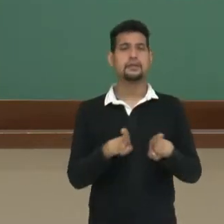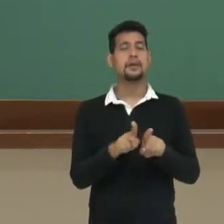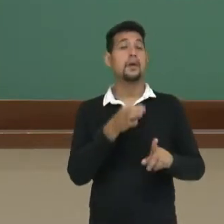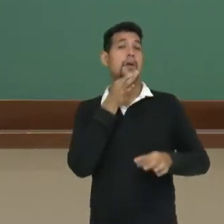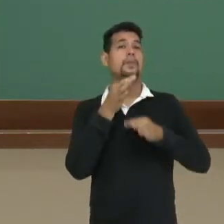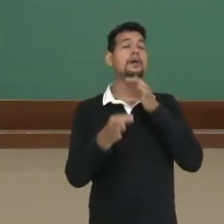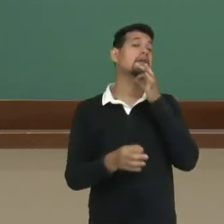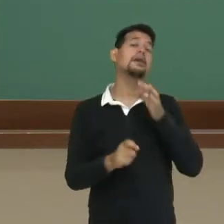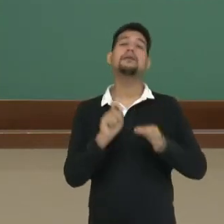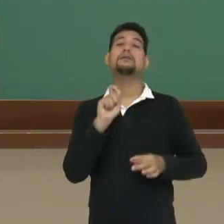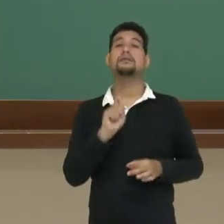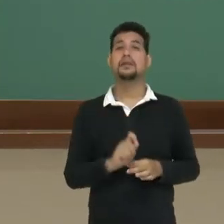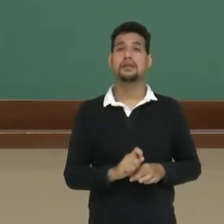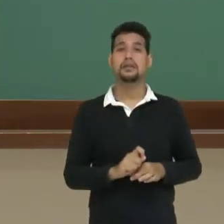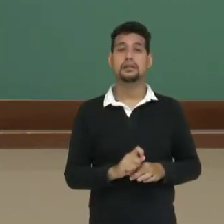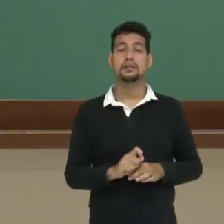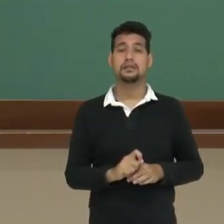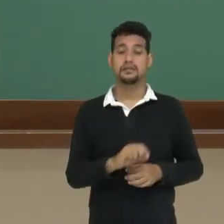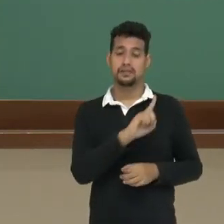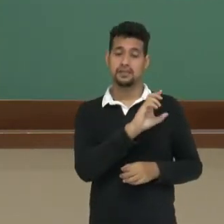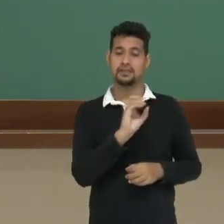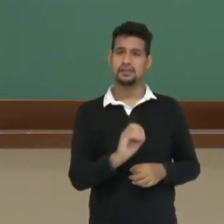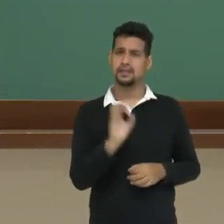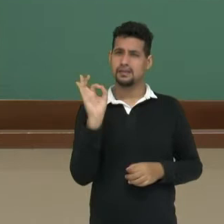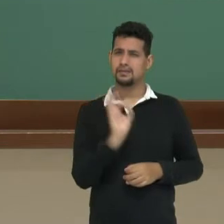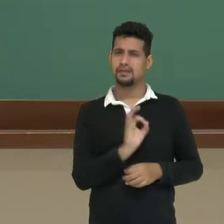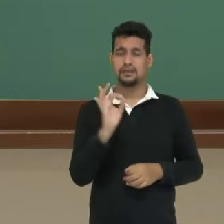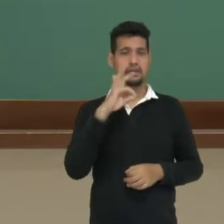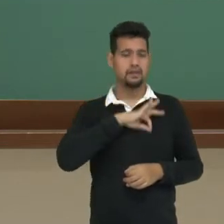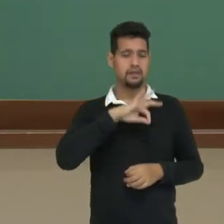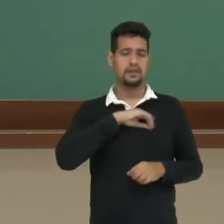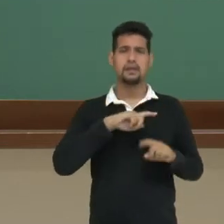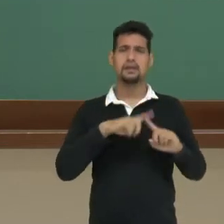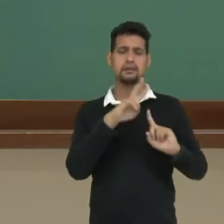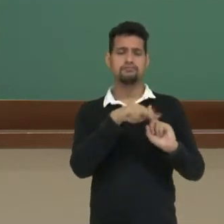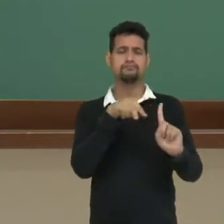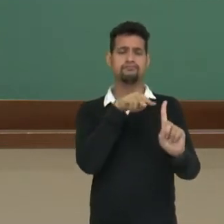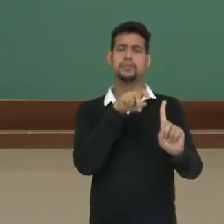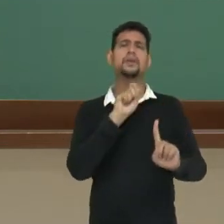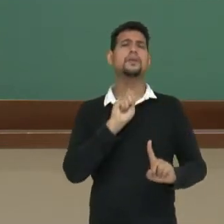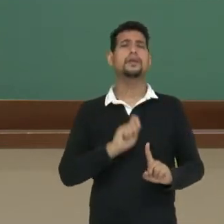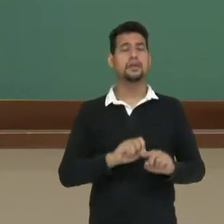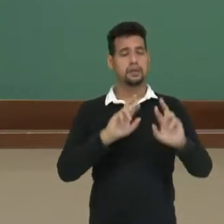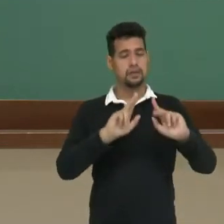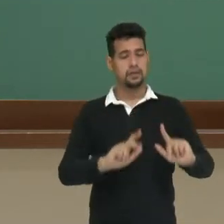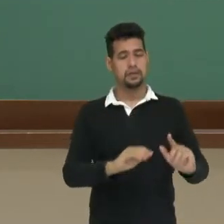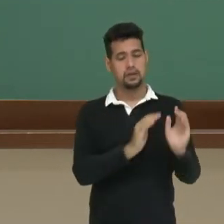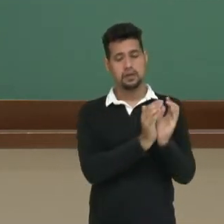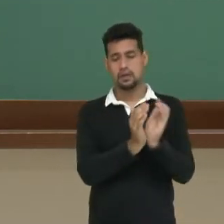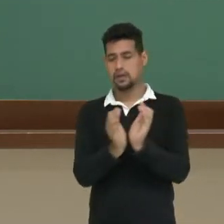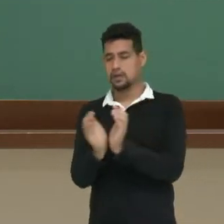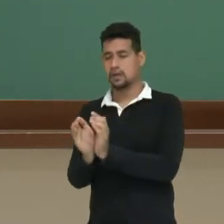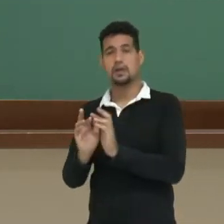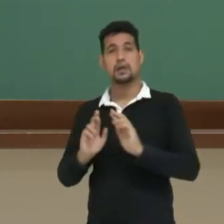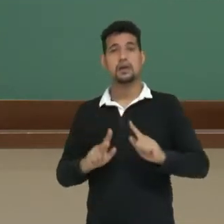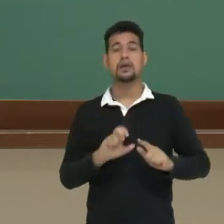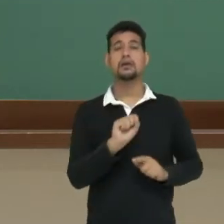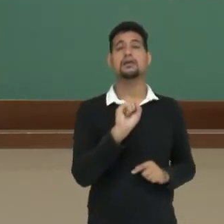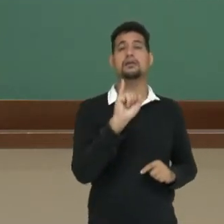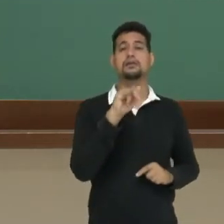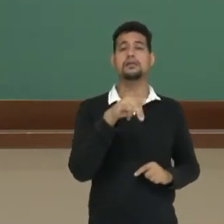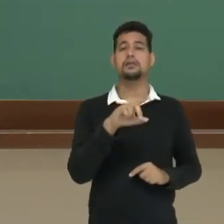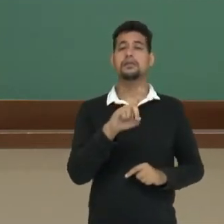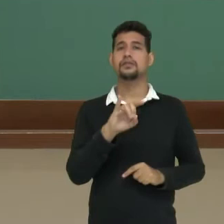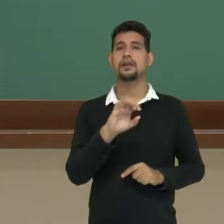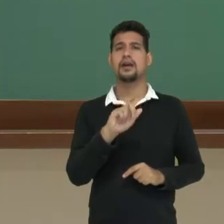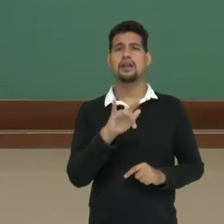sugerido um aumento de 100% do salário mínimo. E ele era visto por certos setores da sociedade como muito aliado ao sindicalismo,